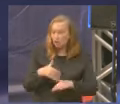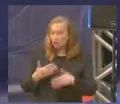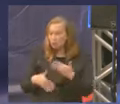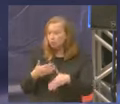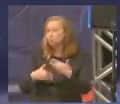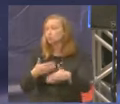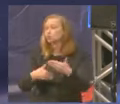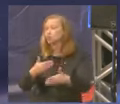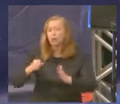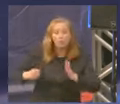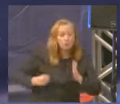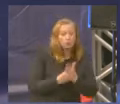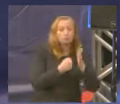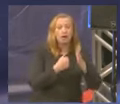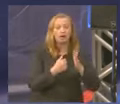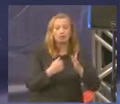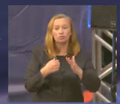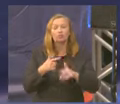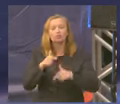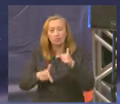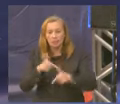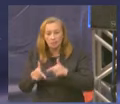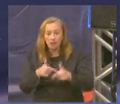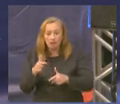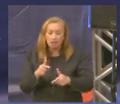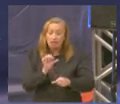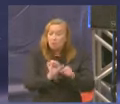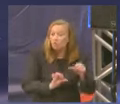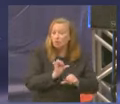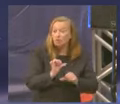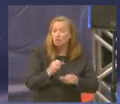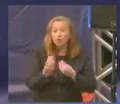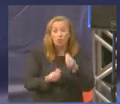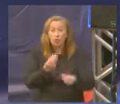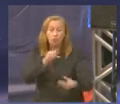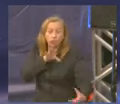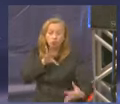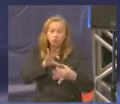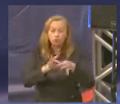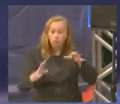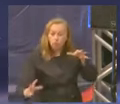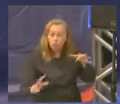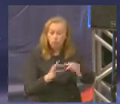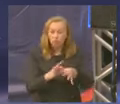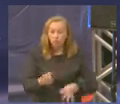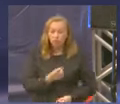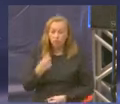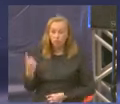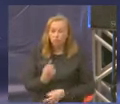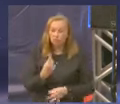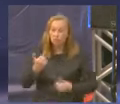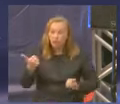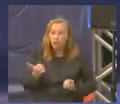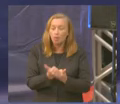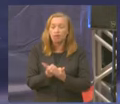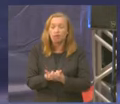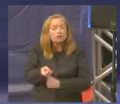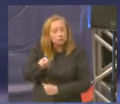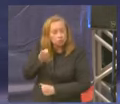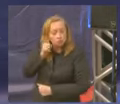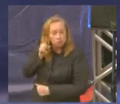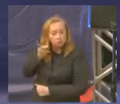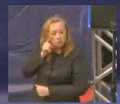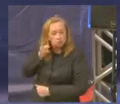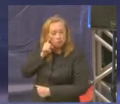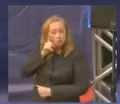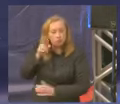processos, impactam empregos e modificam a maneira como nos conectamos e colaboramos no dia a dia